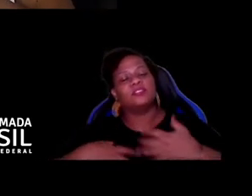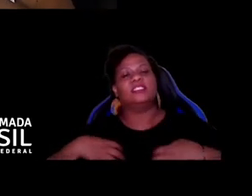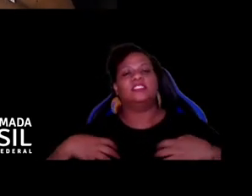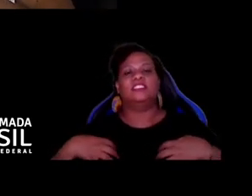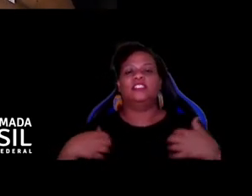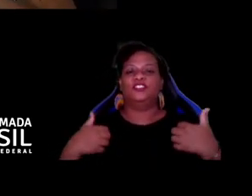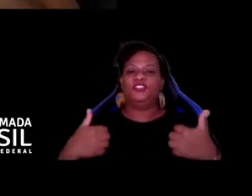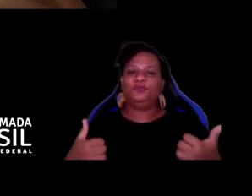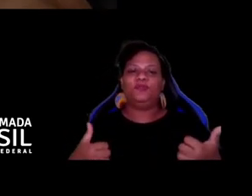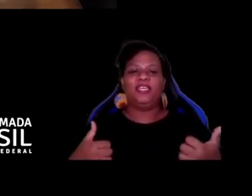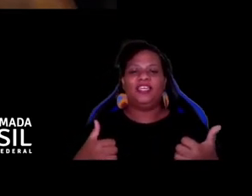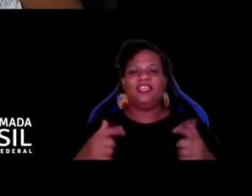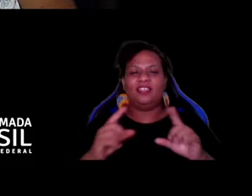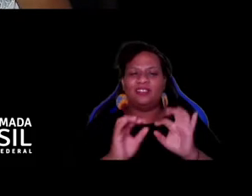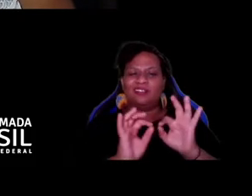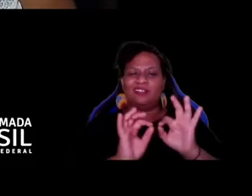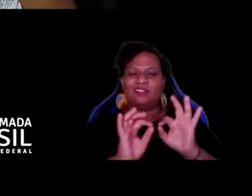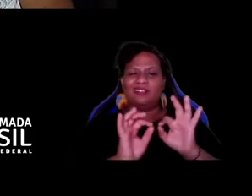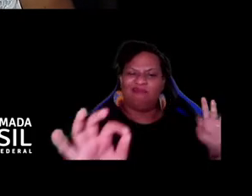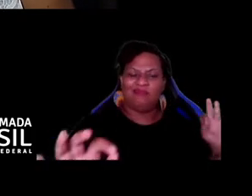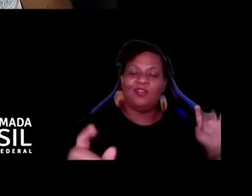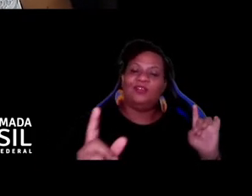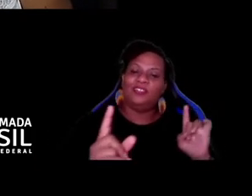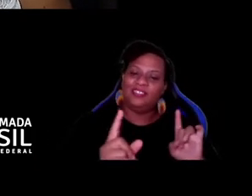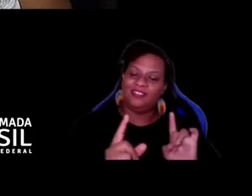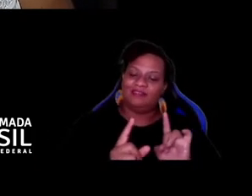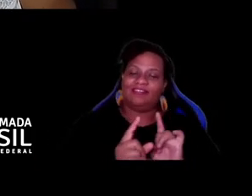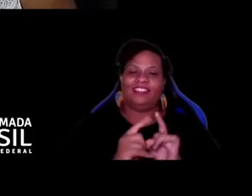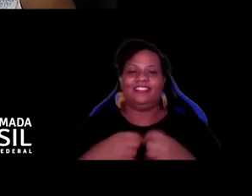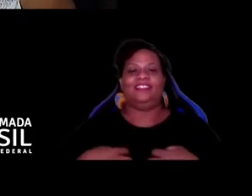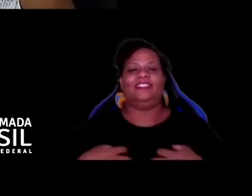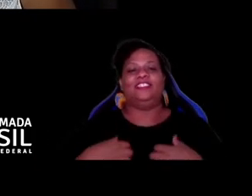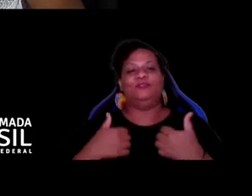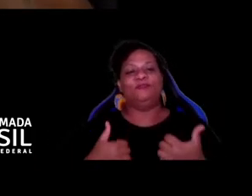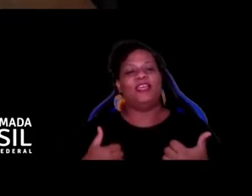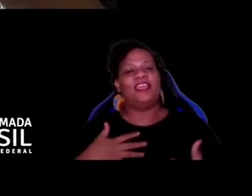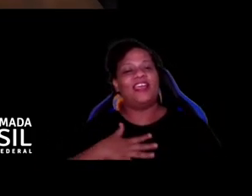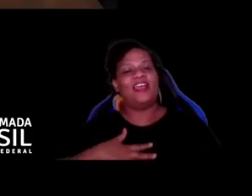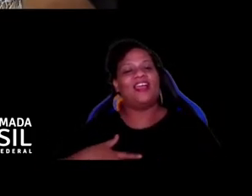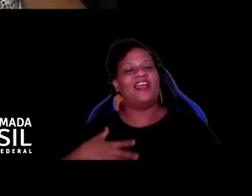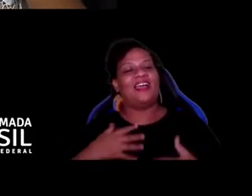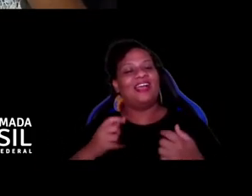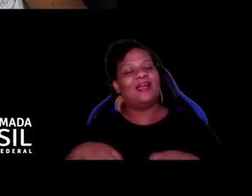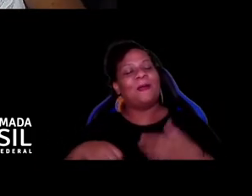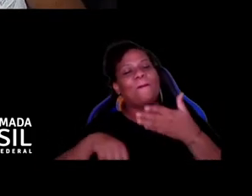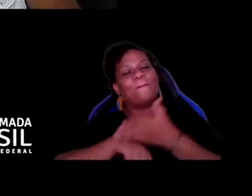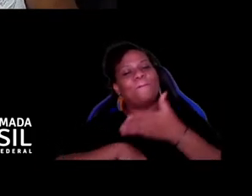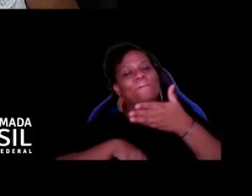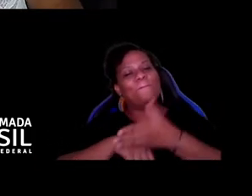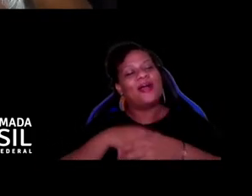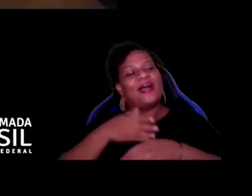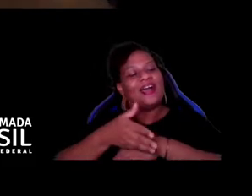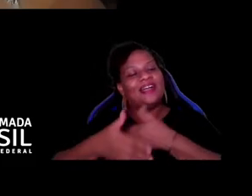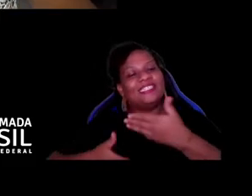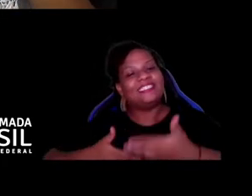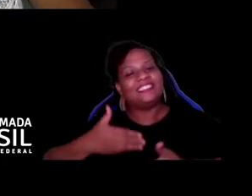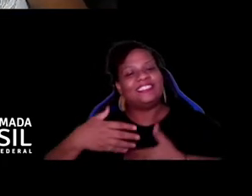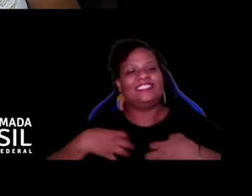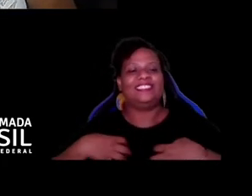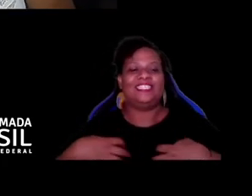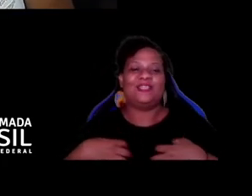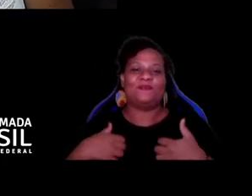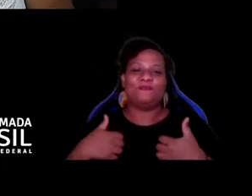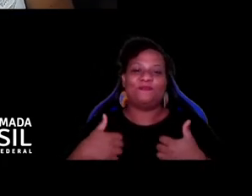esse distanciamento, faz com que a gente participe, que a gente sinta, né, que a gente